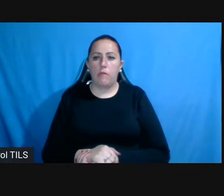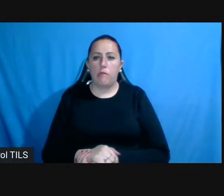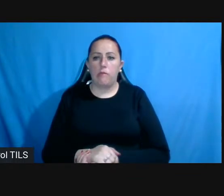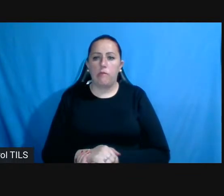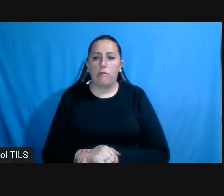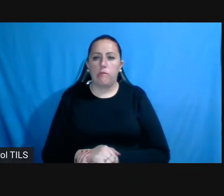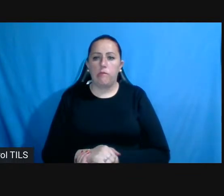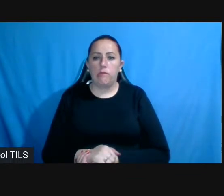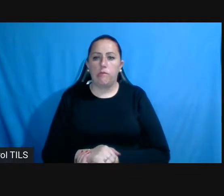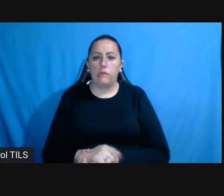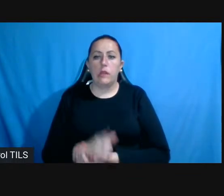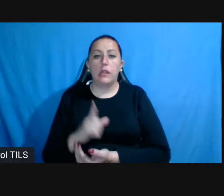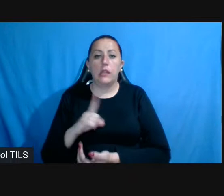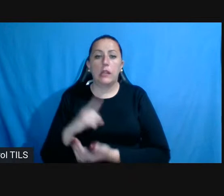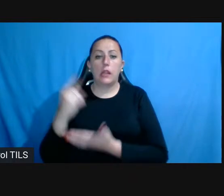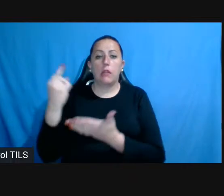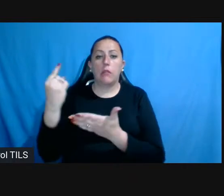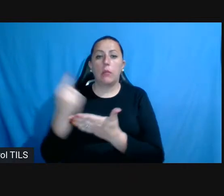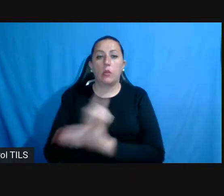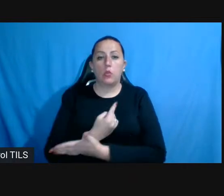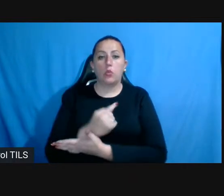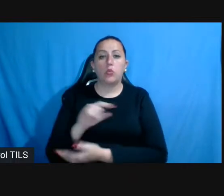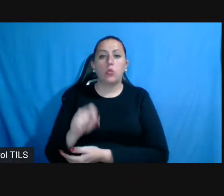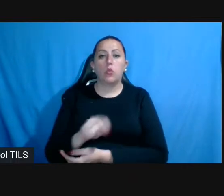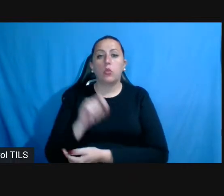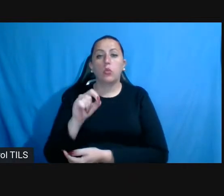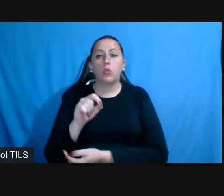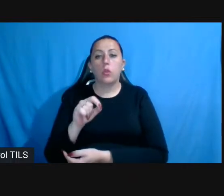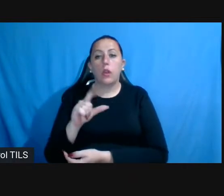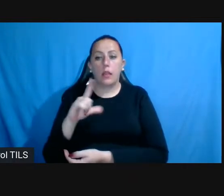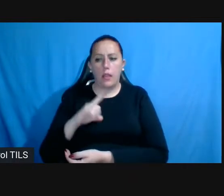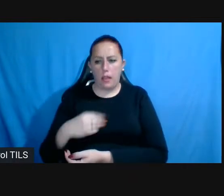Tem uma pergunta que aqui diz,